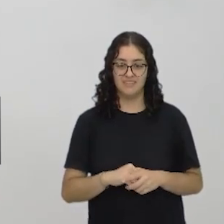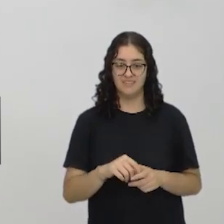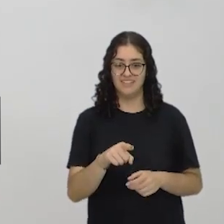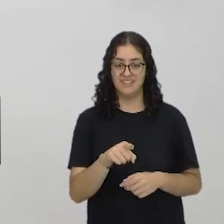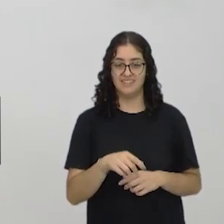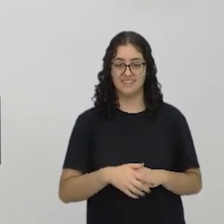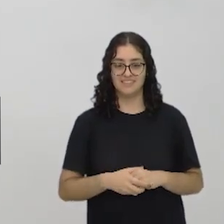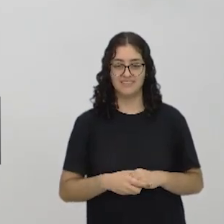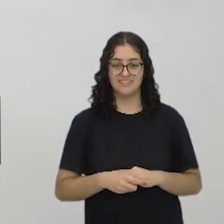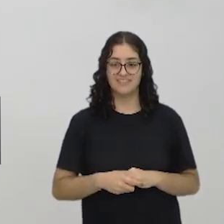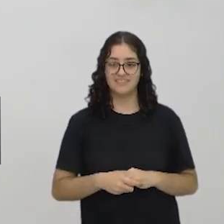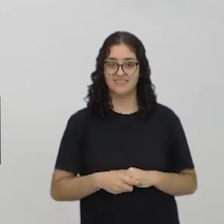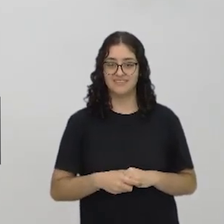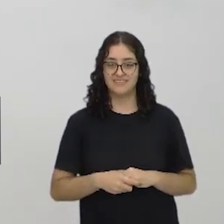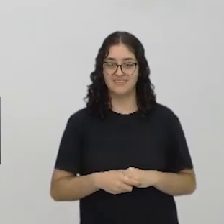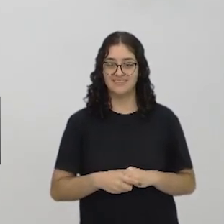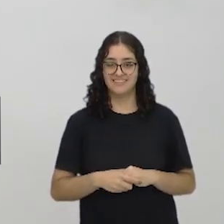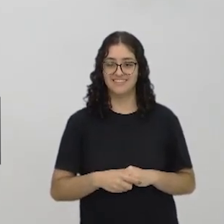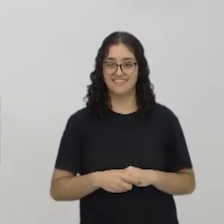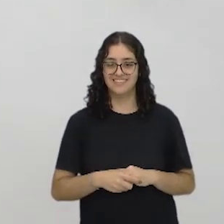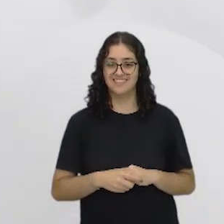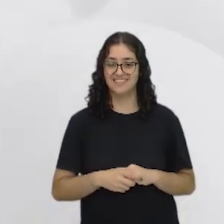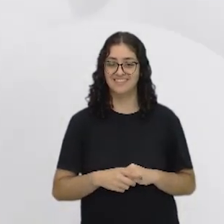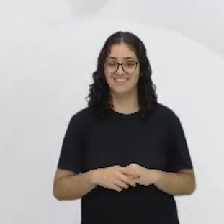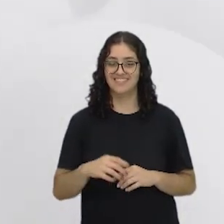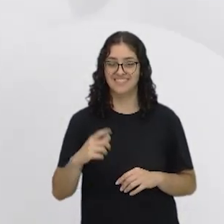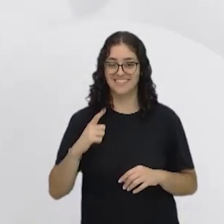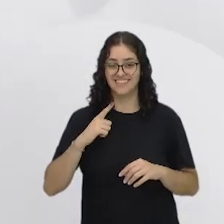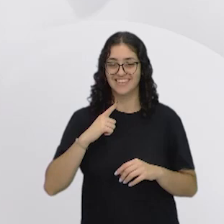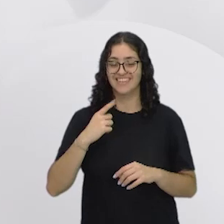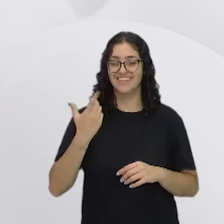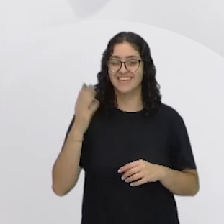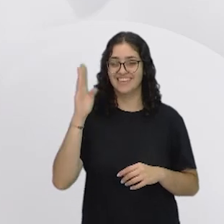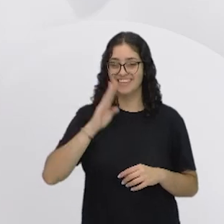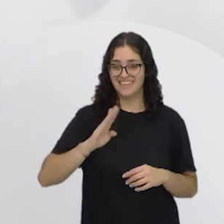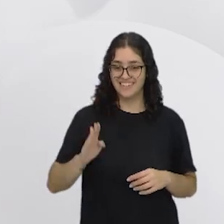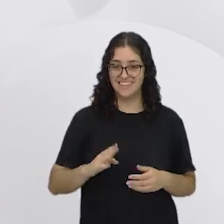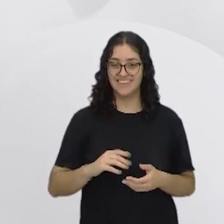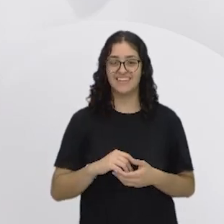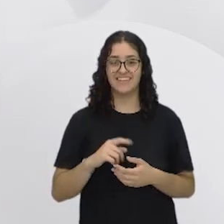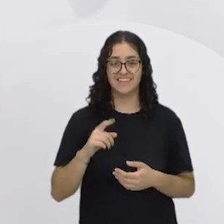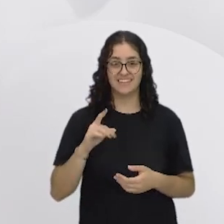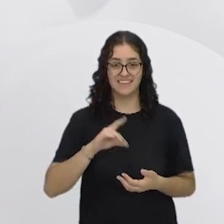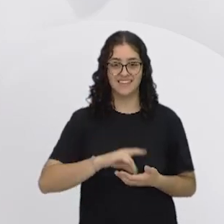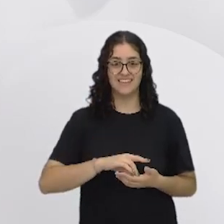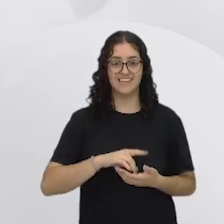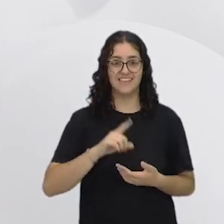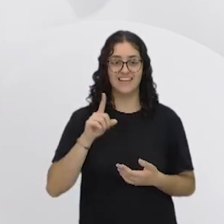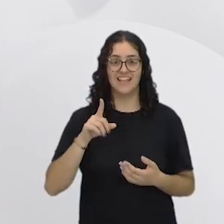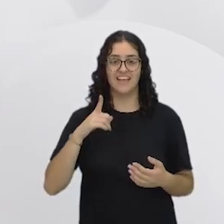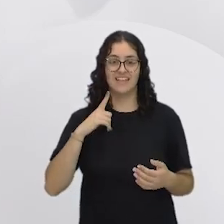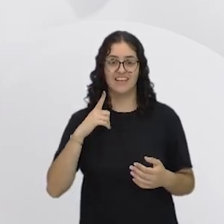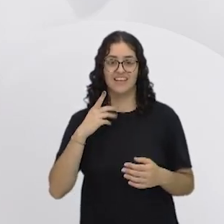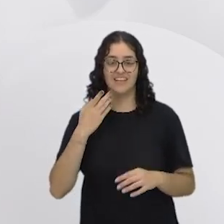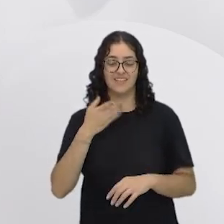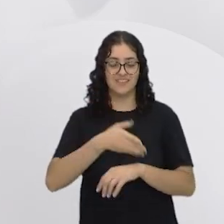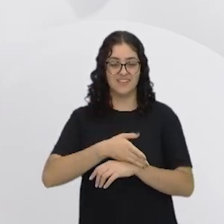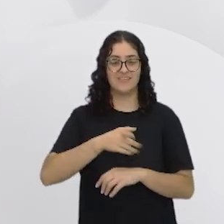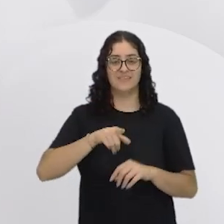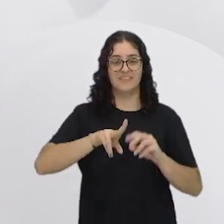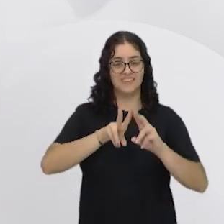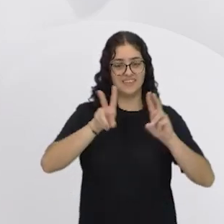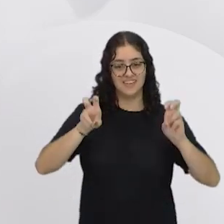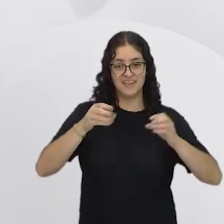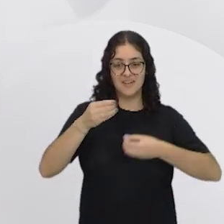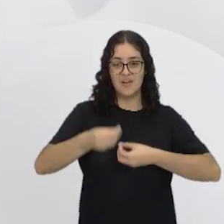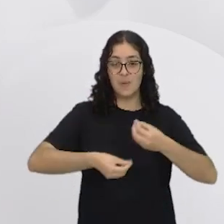bom. Como está a prática leitora dos brasileiros? Esse é o entrando no assunto. Como